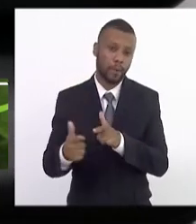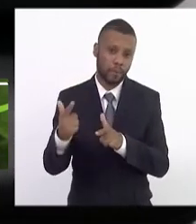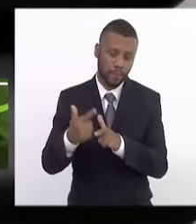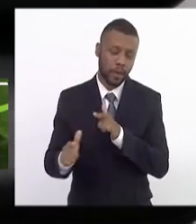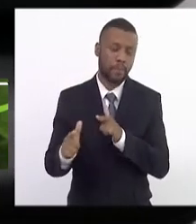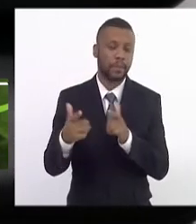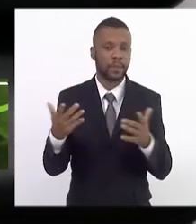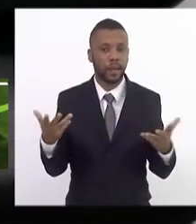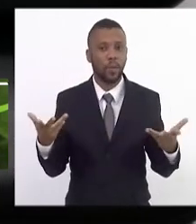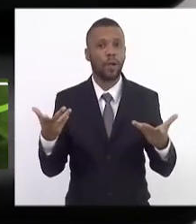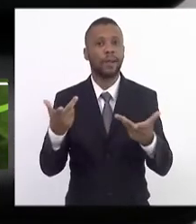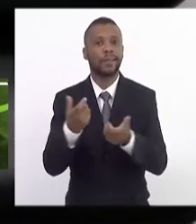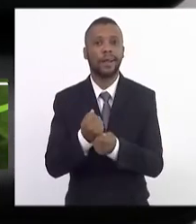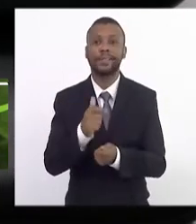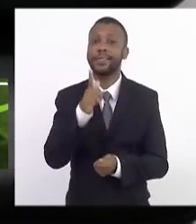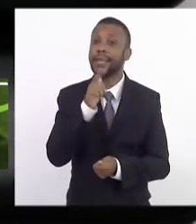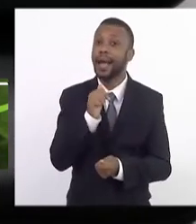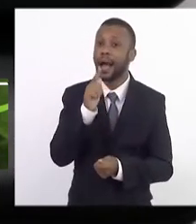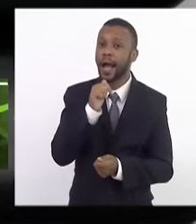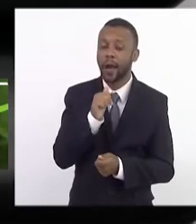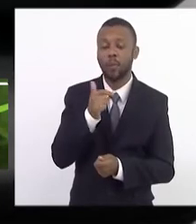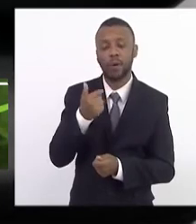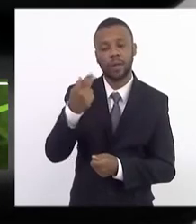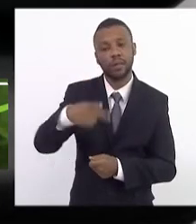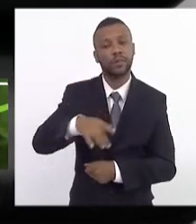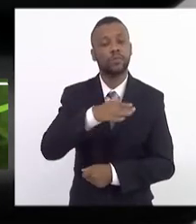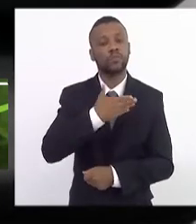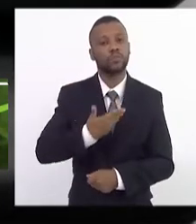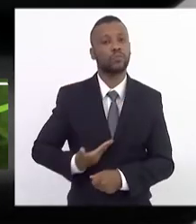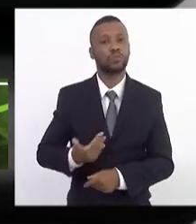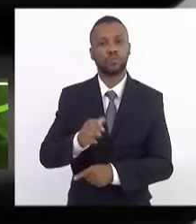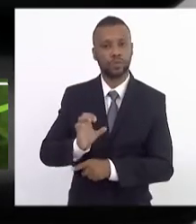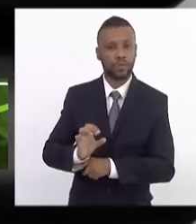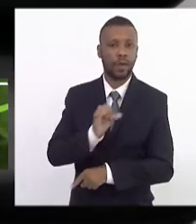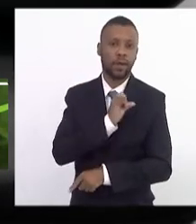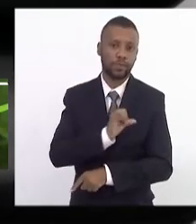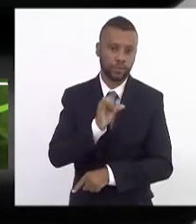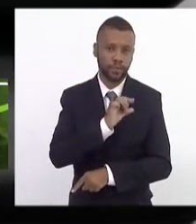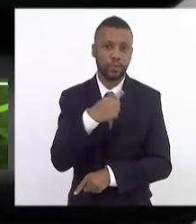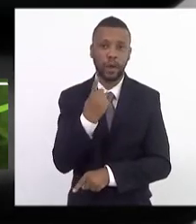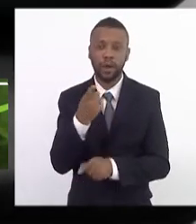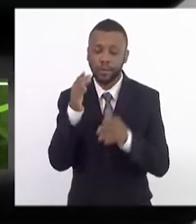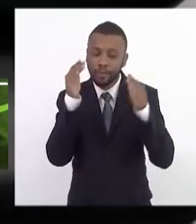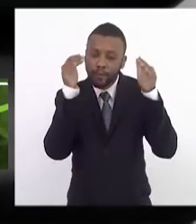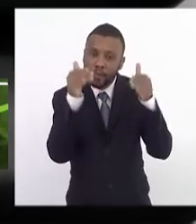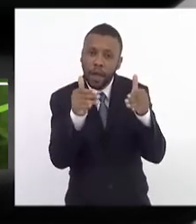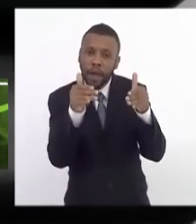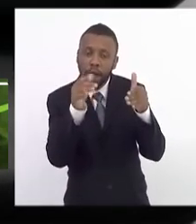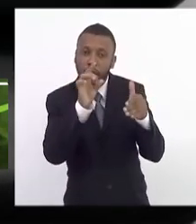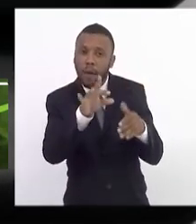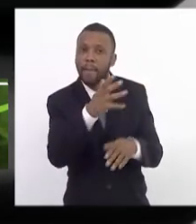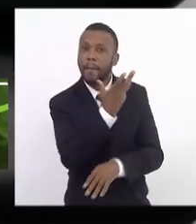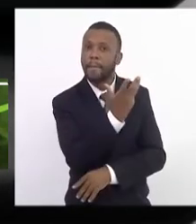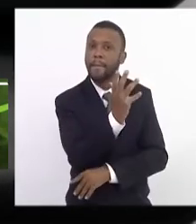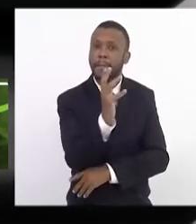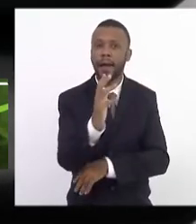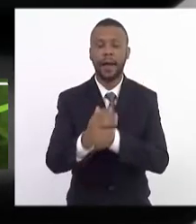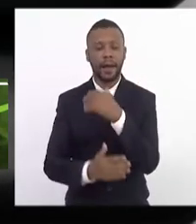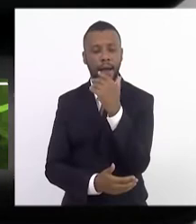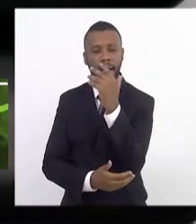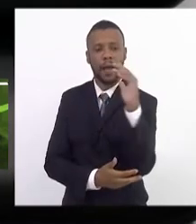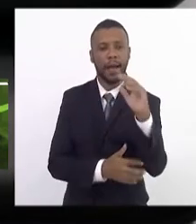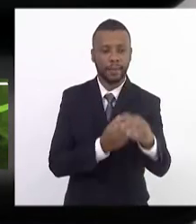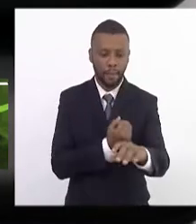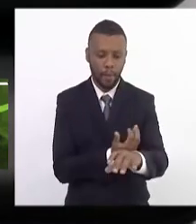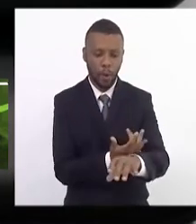da qualidade hídrica do nosso estado, a gente entendeu que voltar único exclusivamente para a mata, para a vegetação, para a